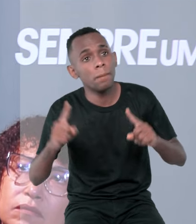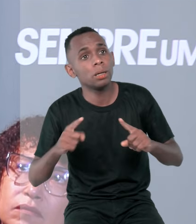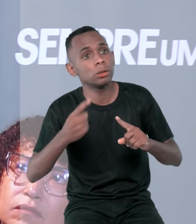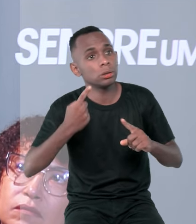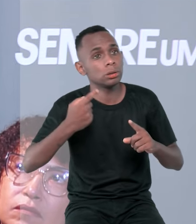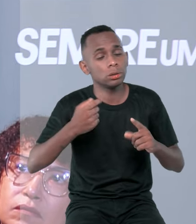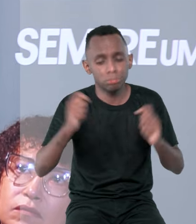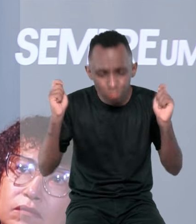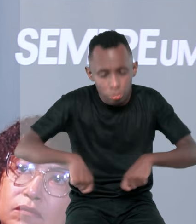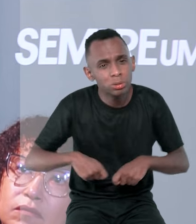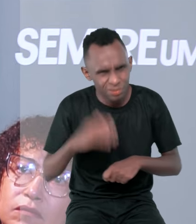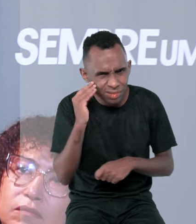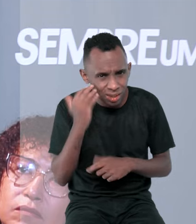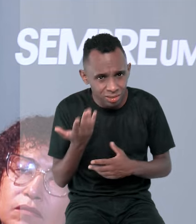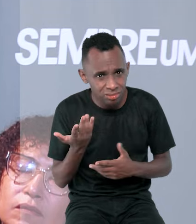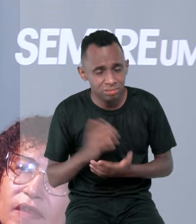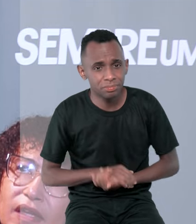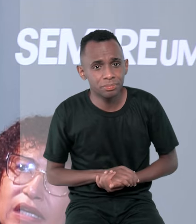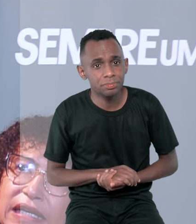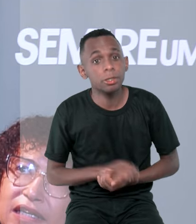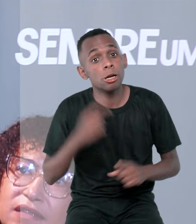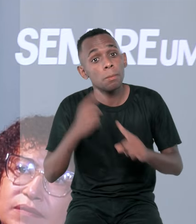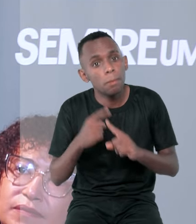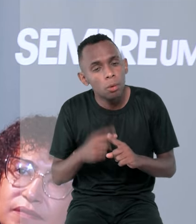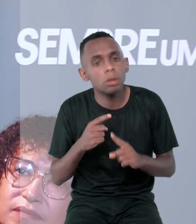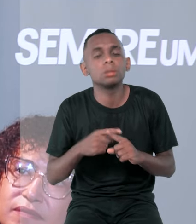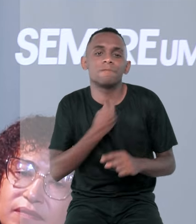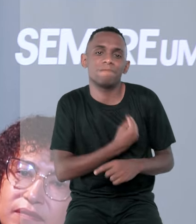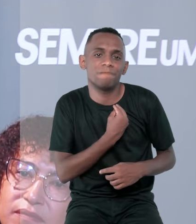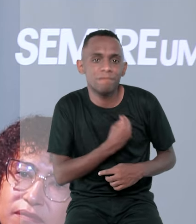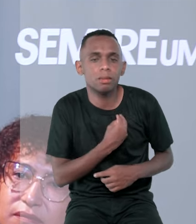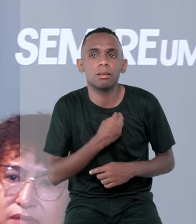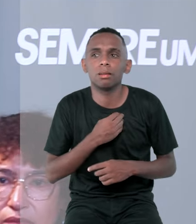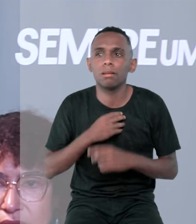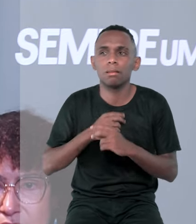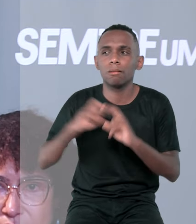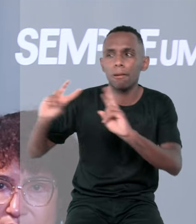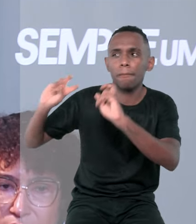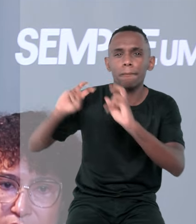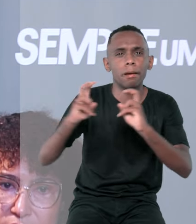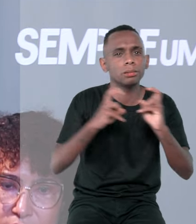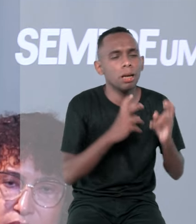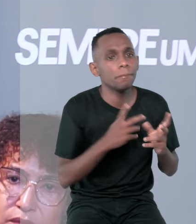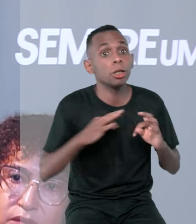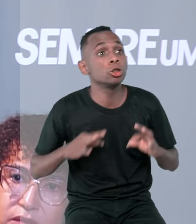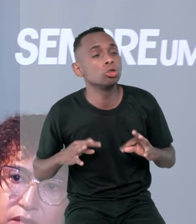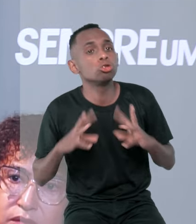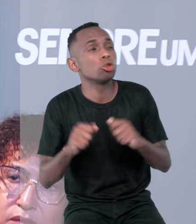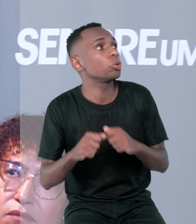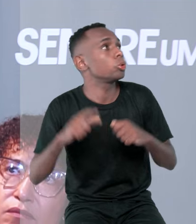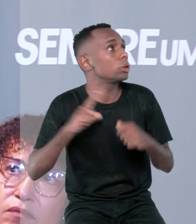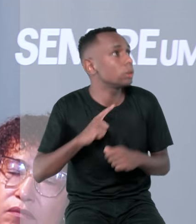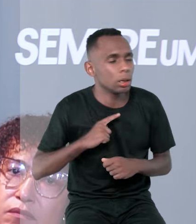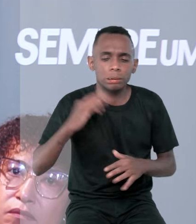dessas funciona, entende? Porque você passa a vida escutando que, apesar de tudo, você